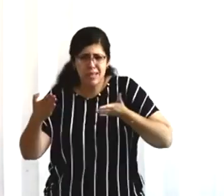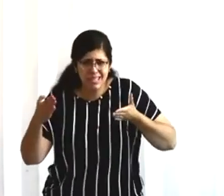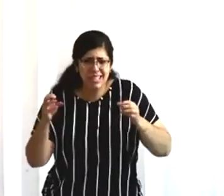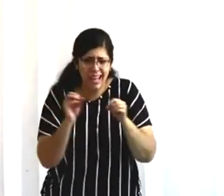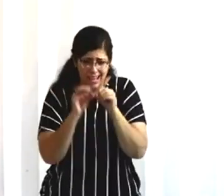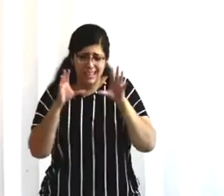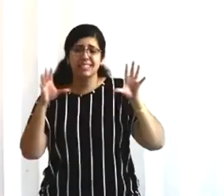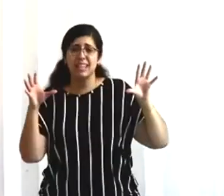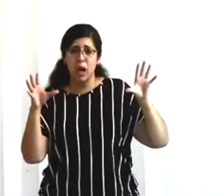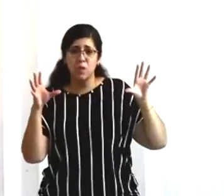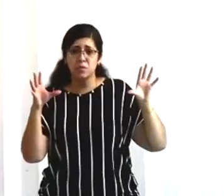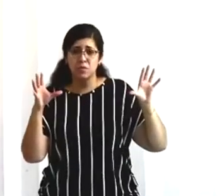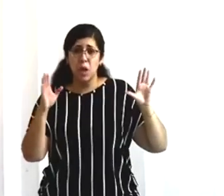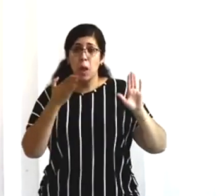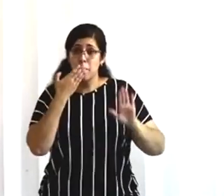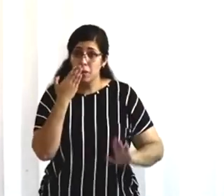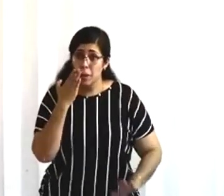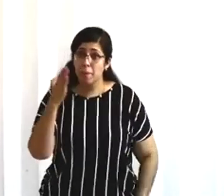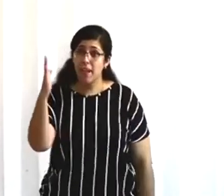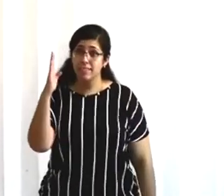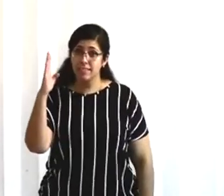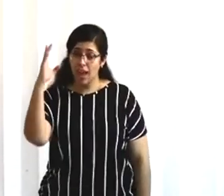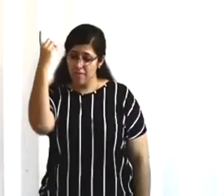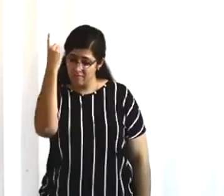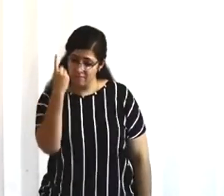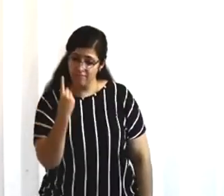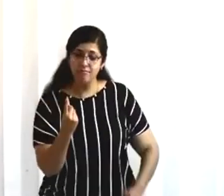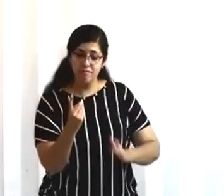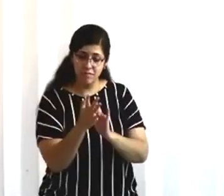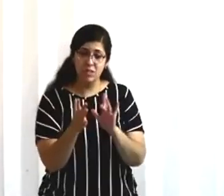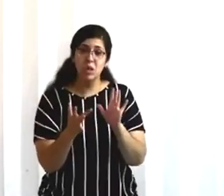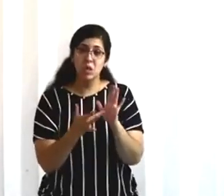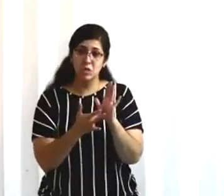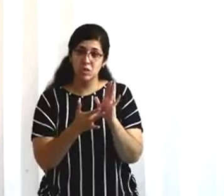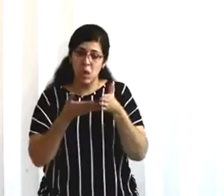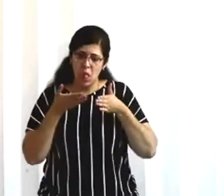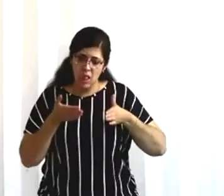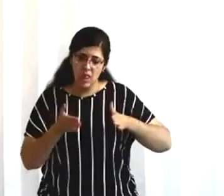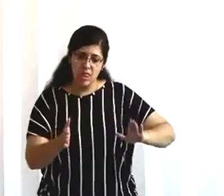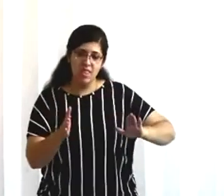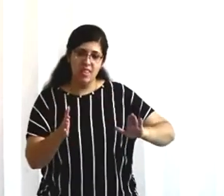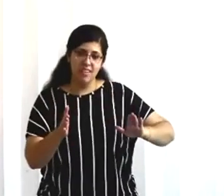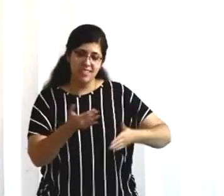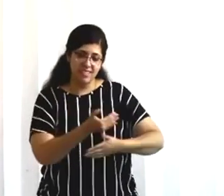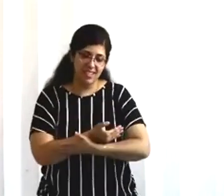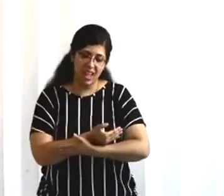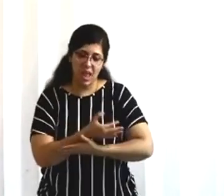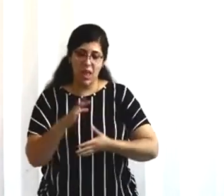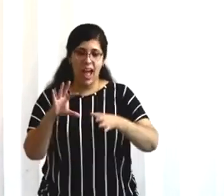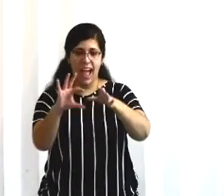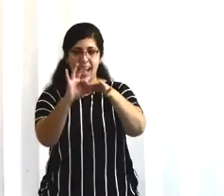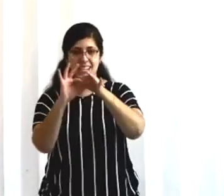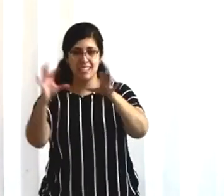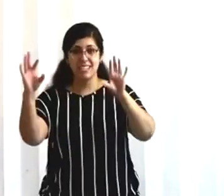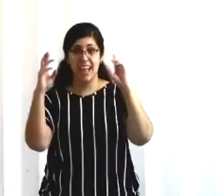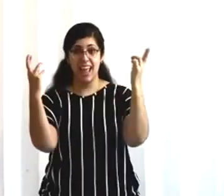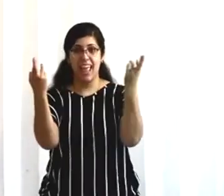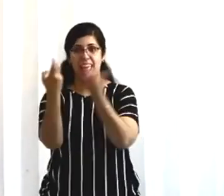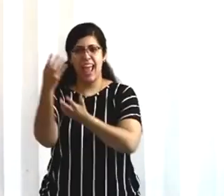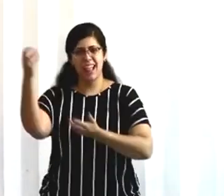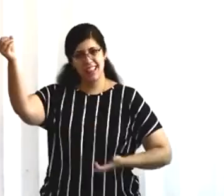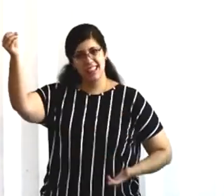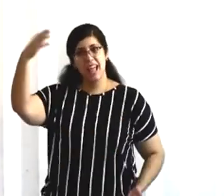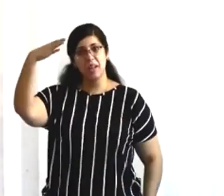para nós. Jesus veio para estabelecer uma nova aliança, um novo reino, o reino da luz. Por isso que Ele é Pai